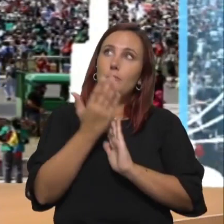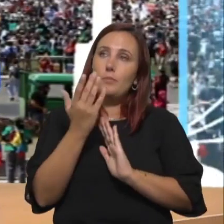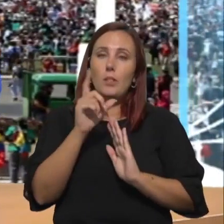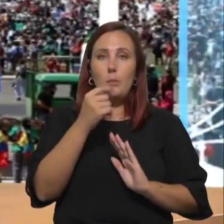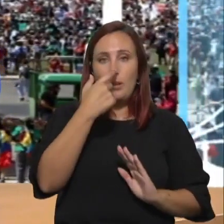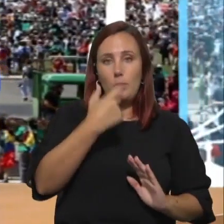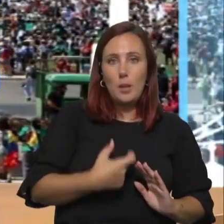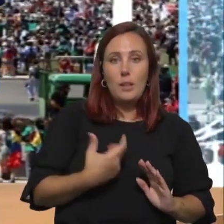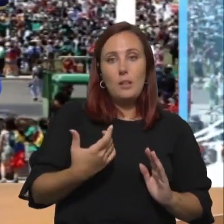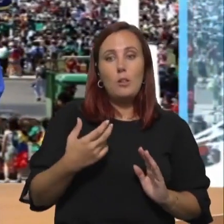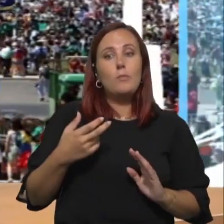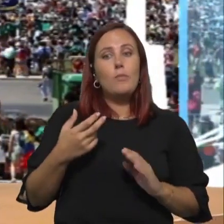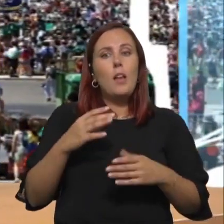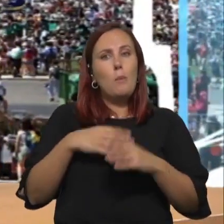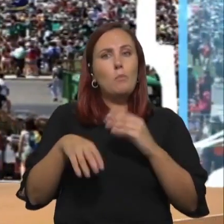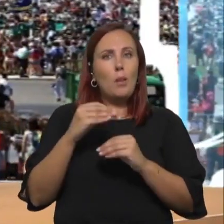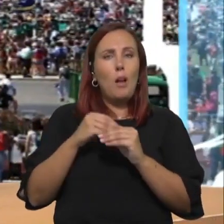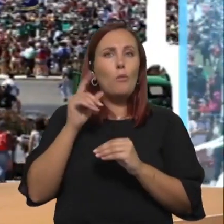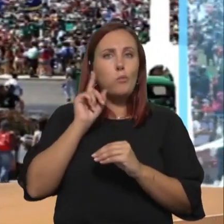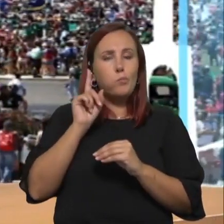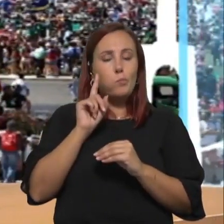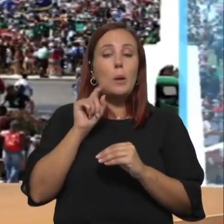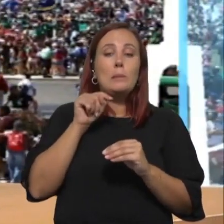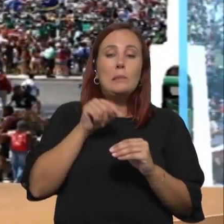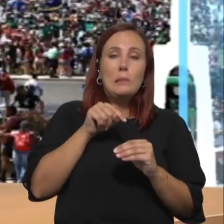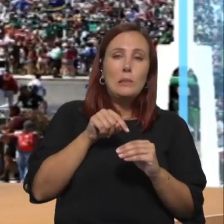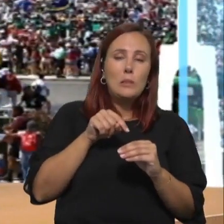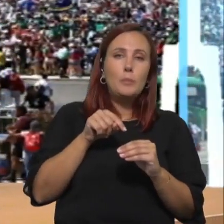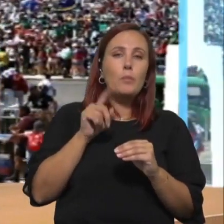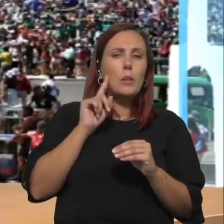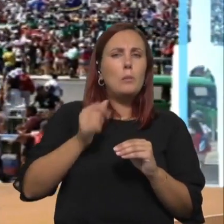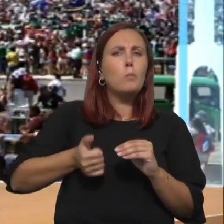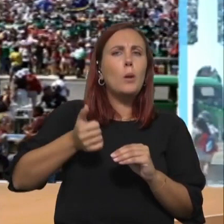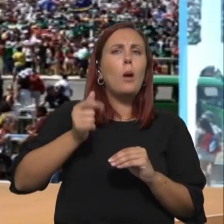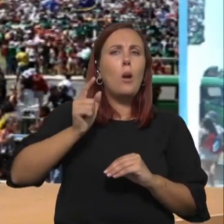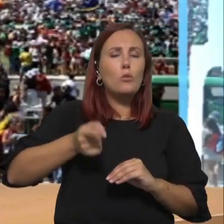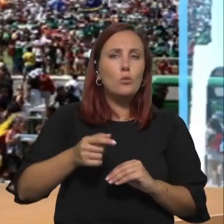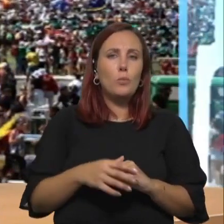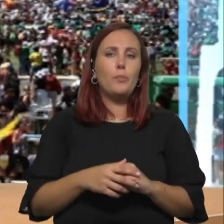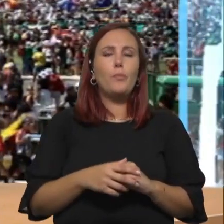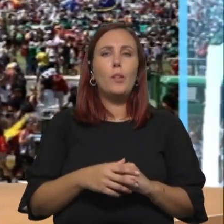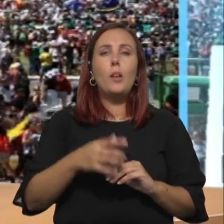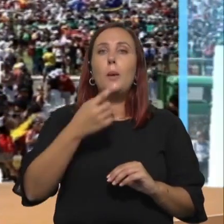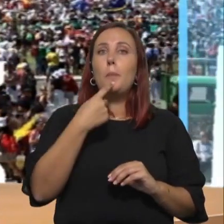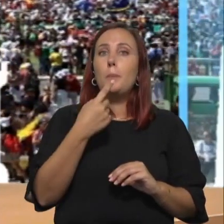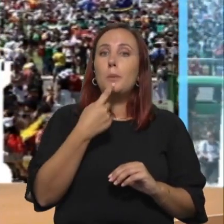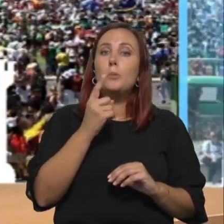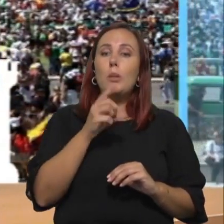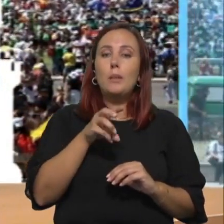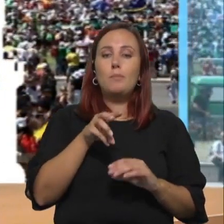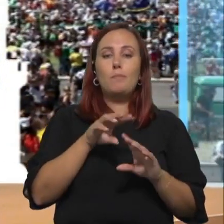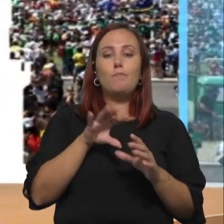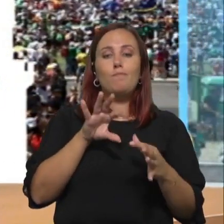da metáfora. Dentro da própria metáfora, o que era fundamental era perceber que, na mística,